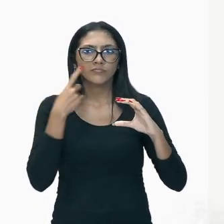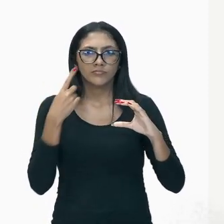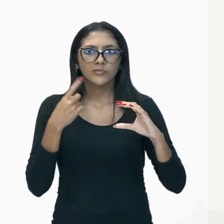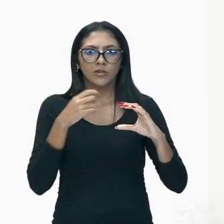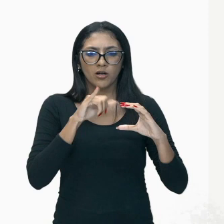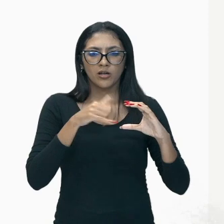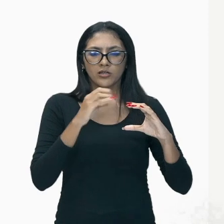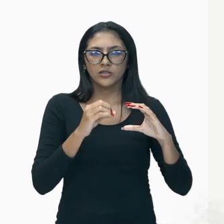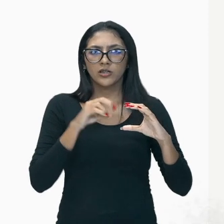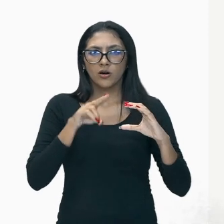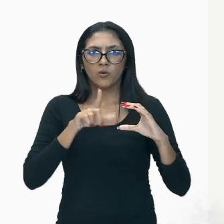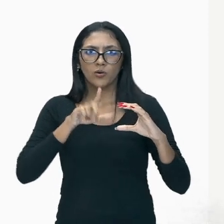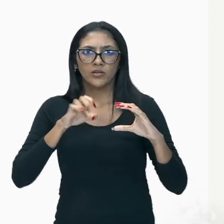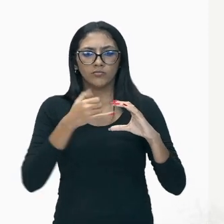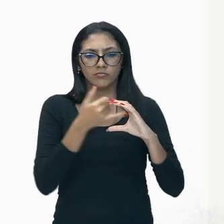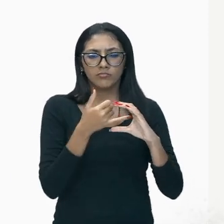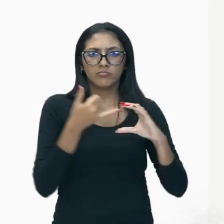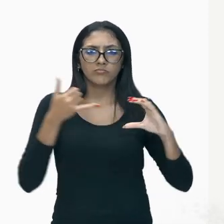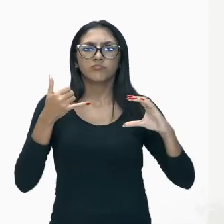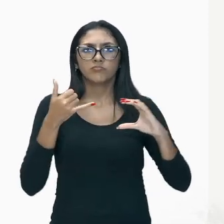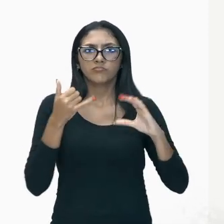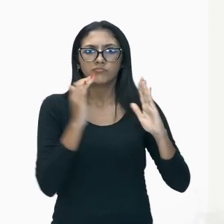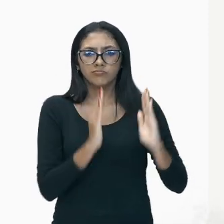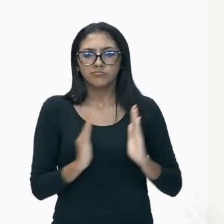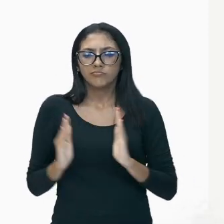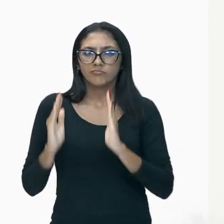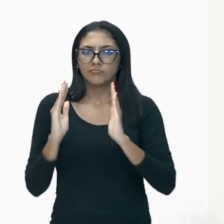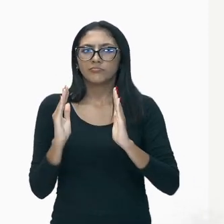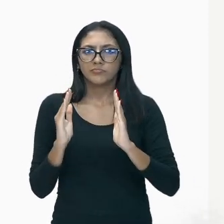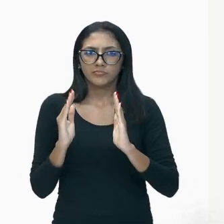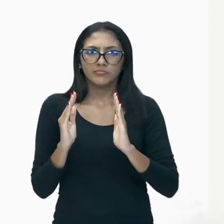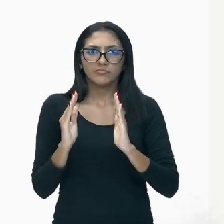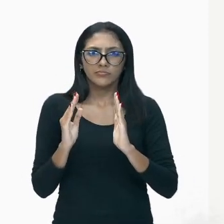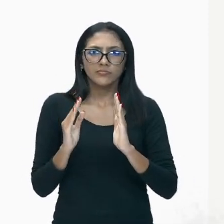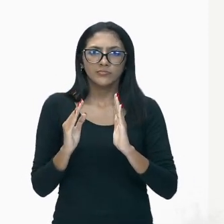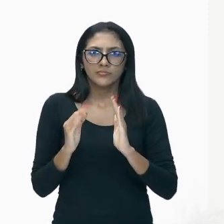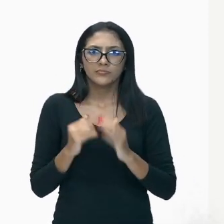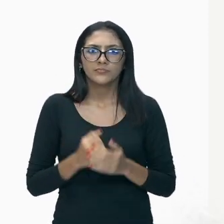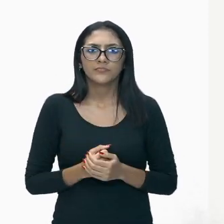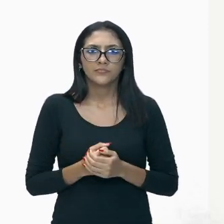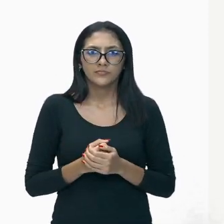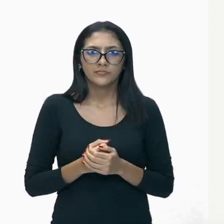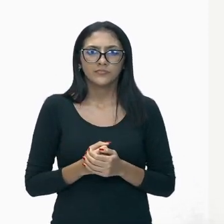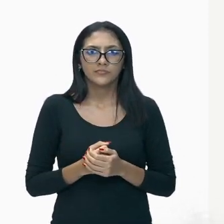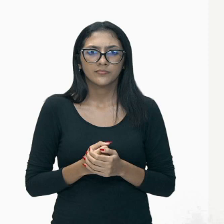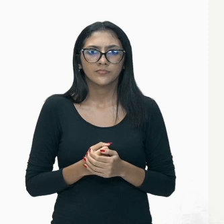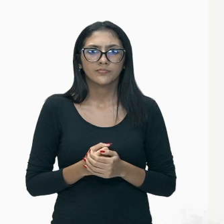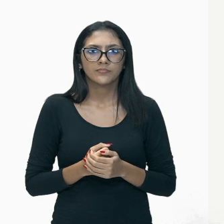Entretanto, o quilowatt-hora é a unidade